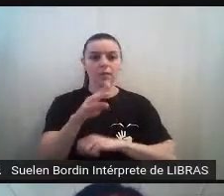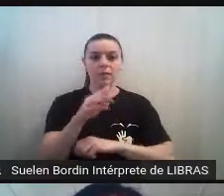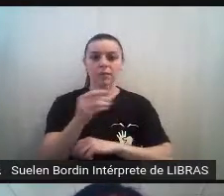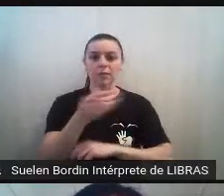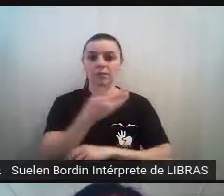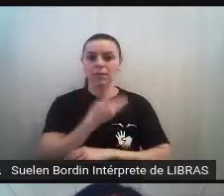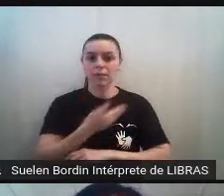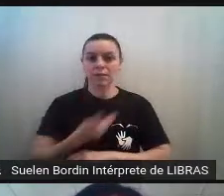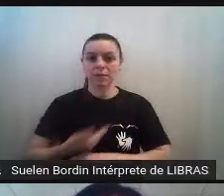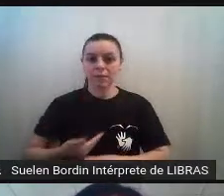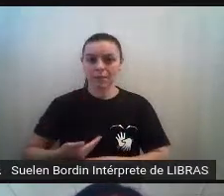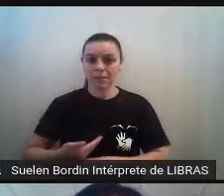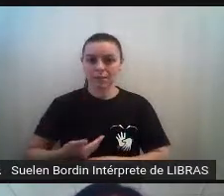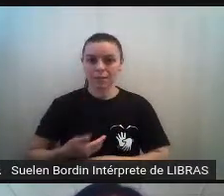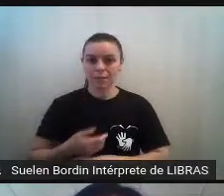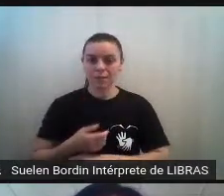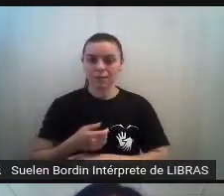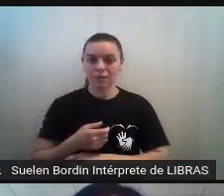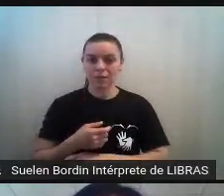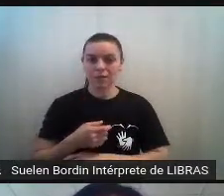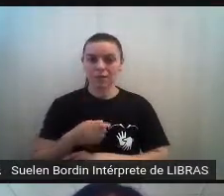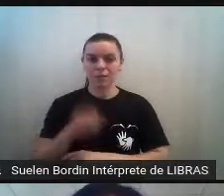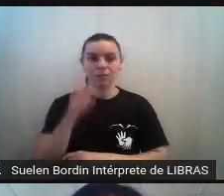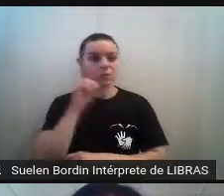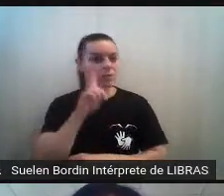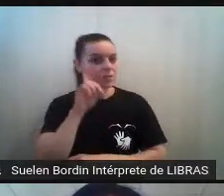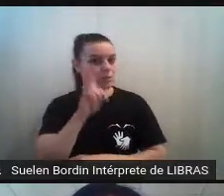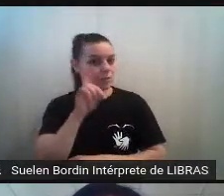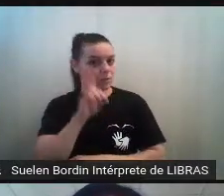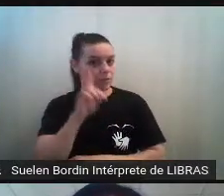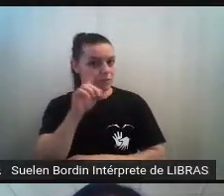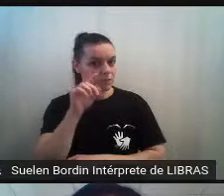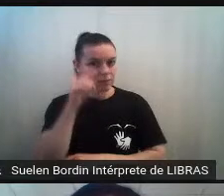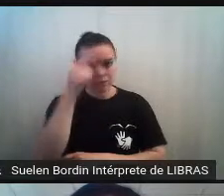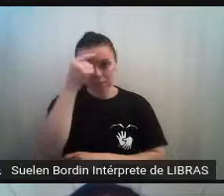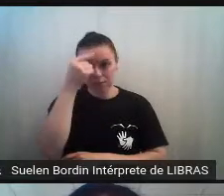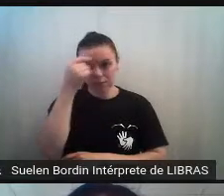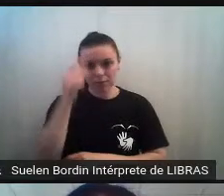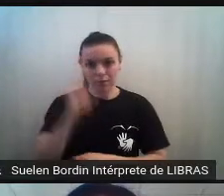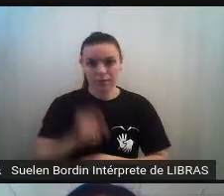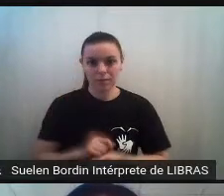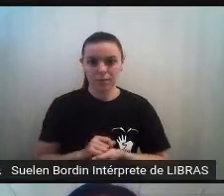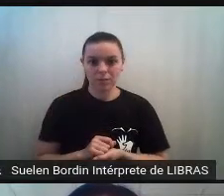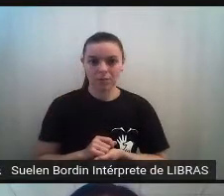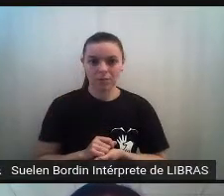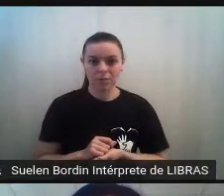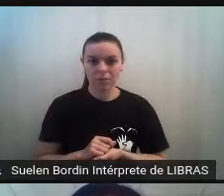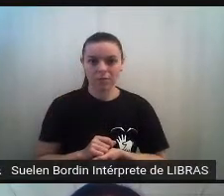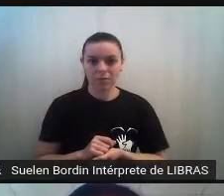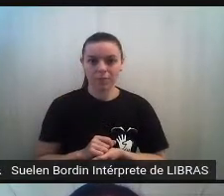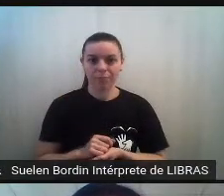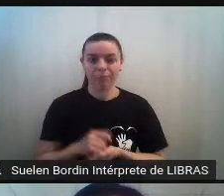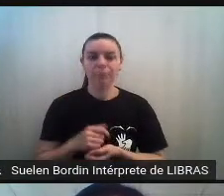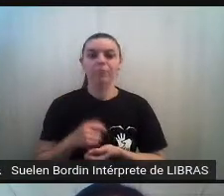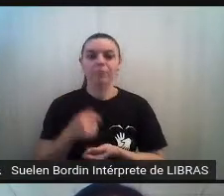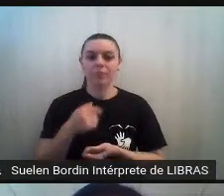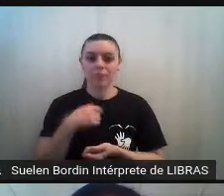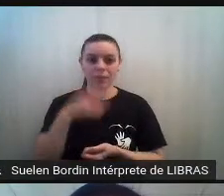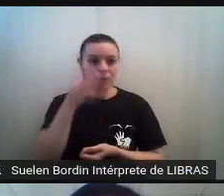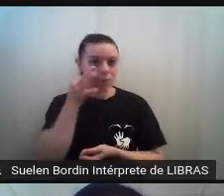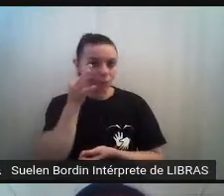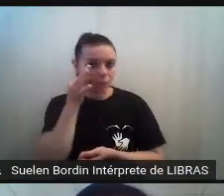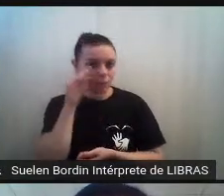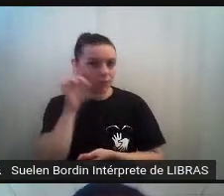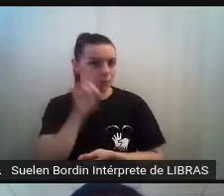está lá com a diferença de fuso entre a gente. Tá, você está lá ou está aqui? Eu estou nos Estados Unidos. Está nos Estados